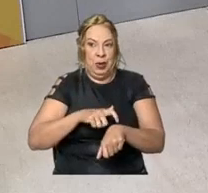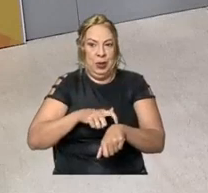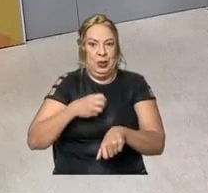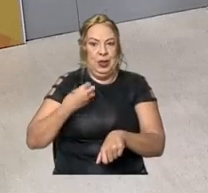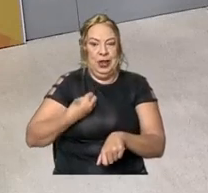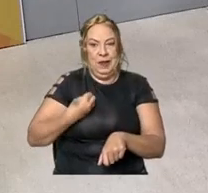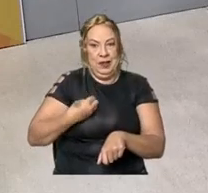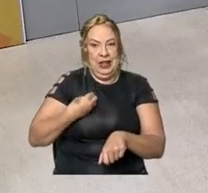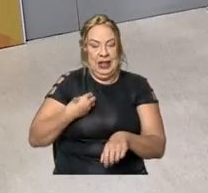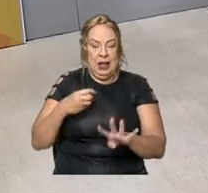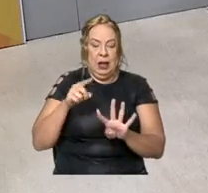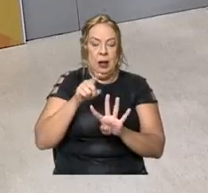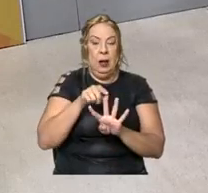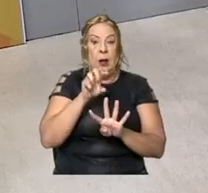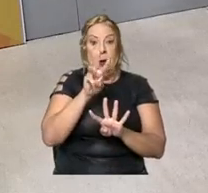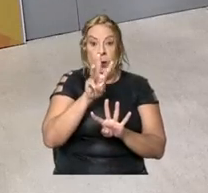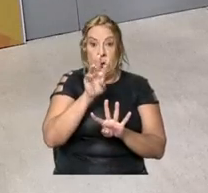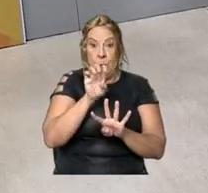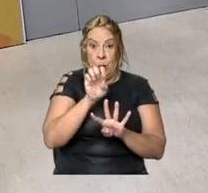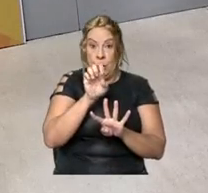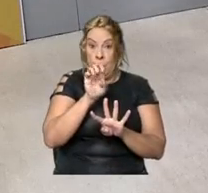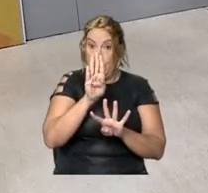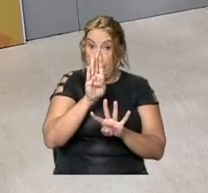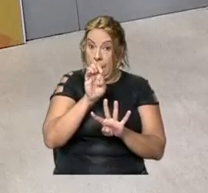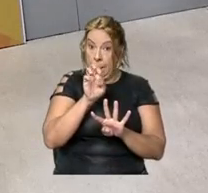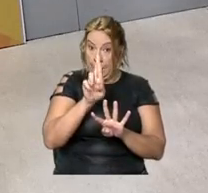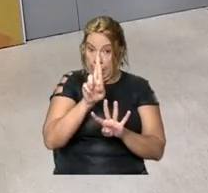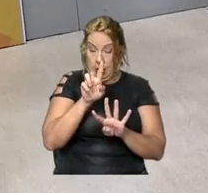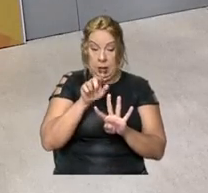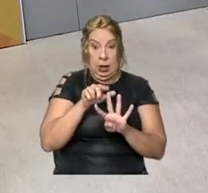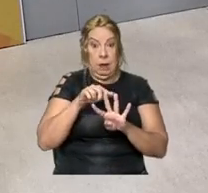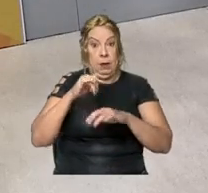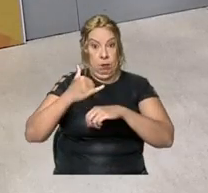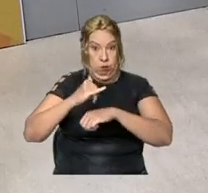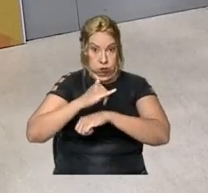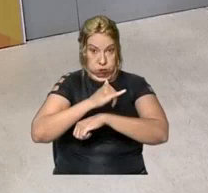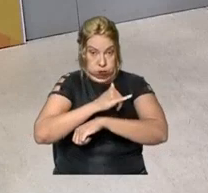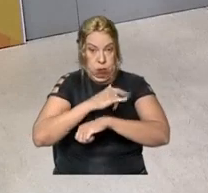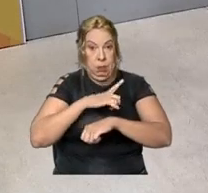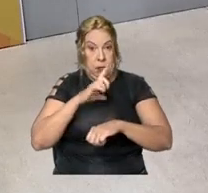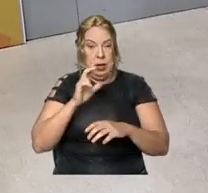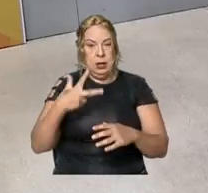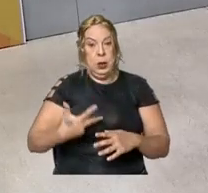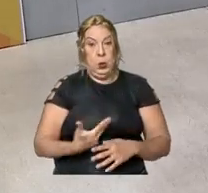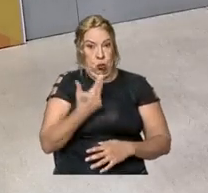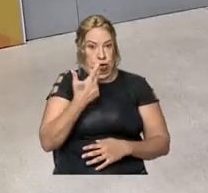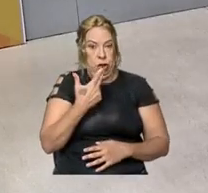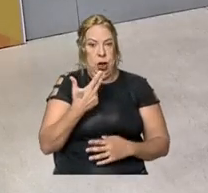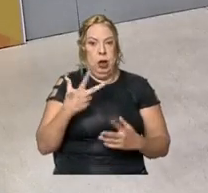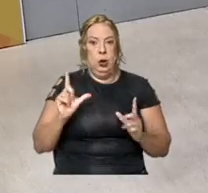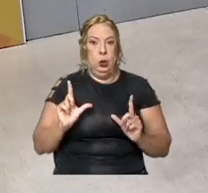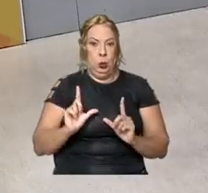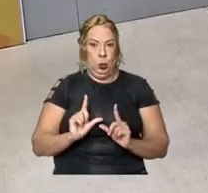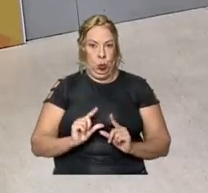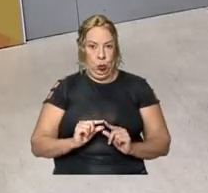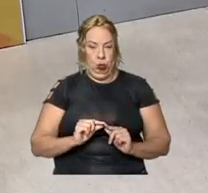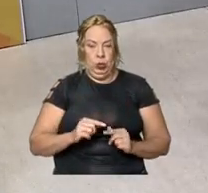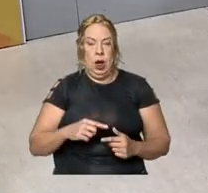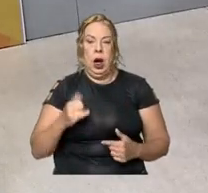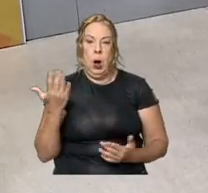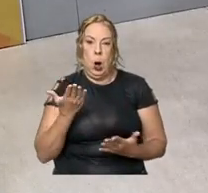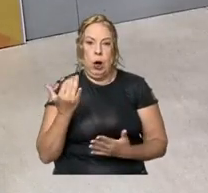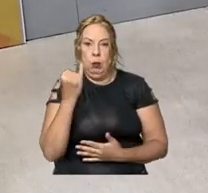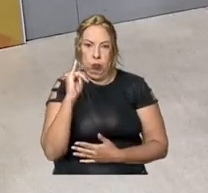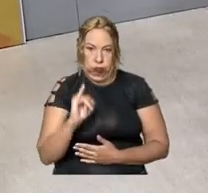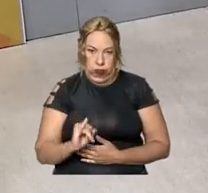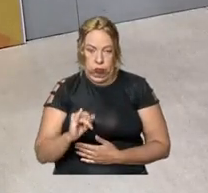vida dele, minha gente. Parabéns, parabéns, Elber. Cuidar da saúde sempre. Verdade, é. Já mandar aquele bom dia para as nossas assistentes, a